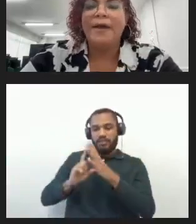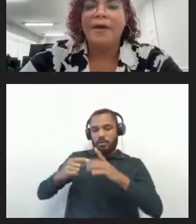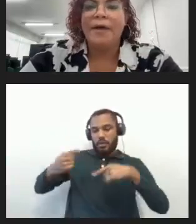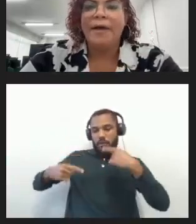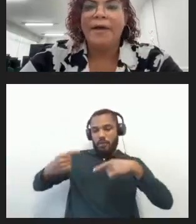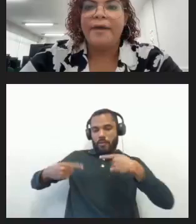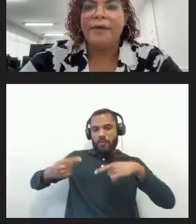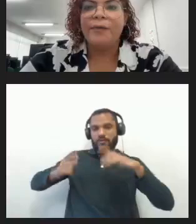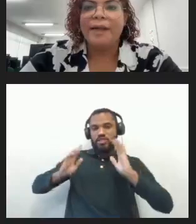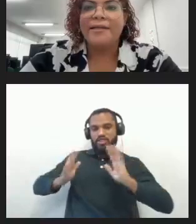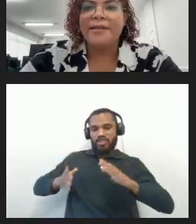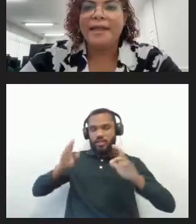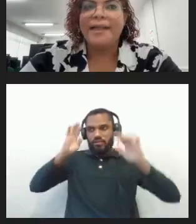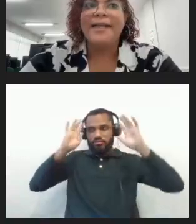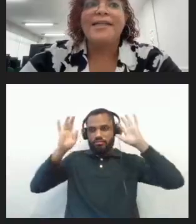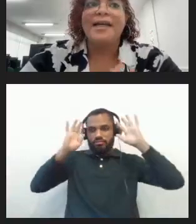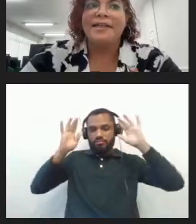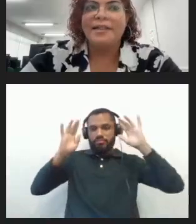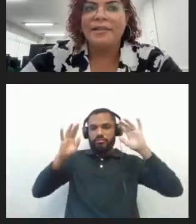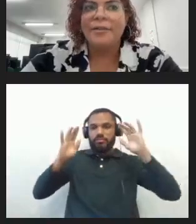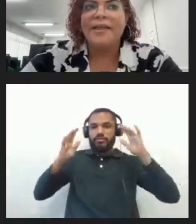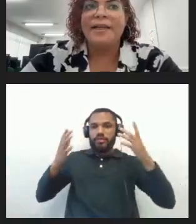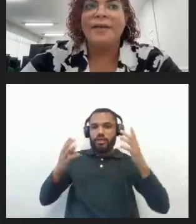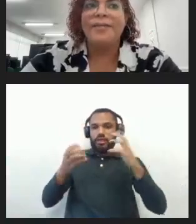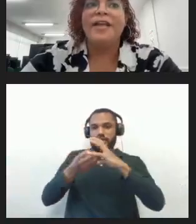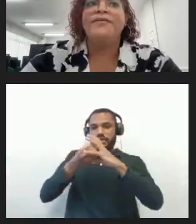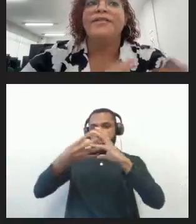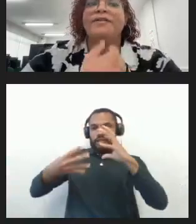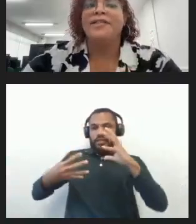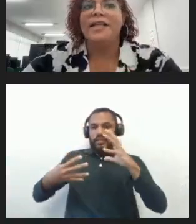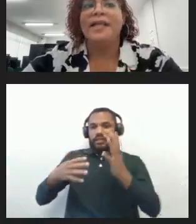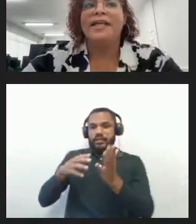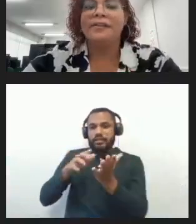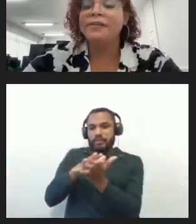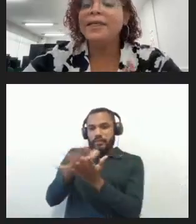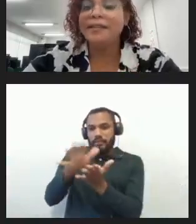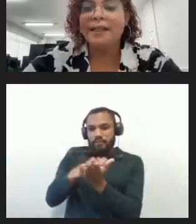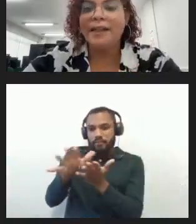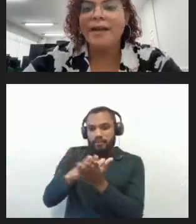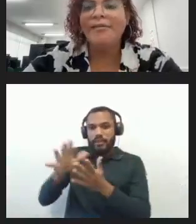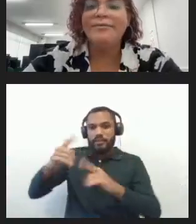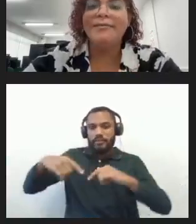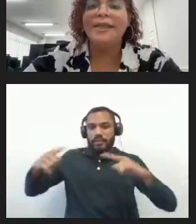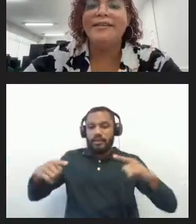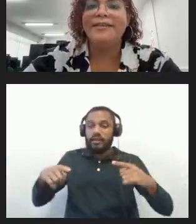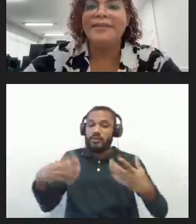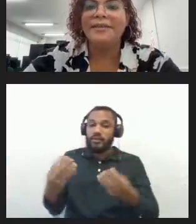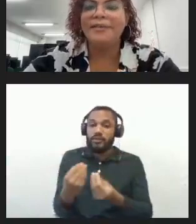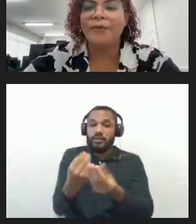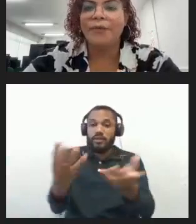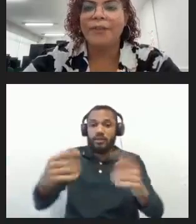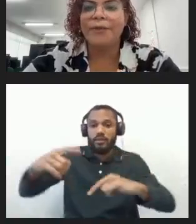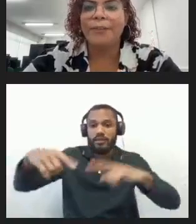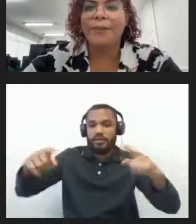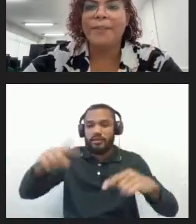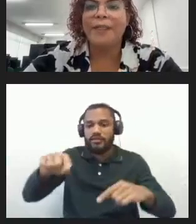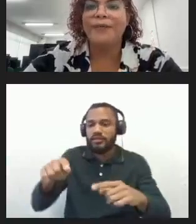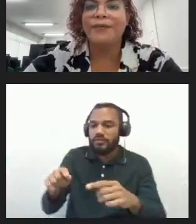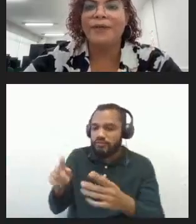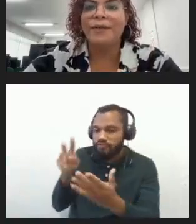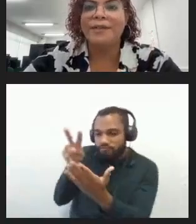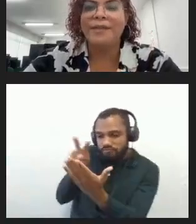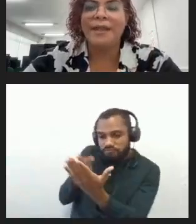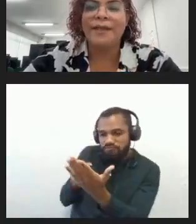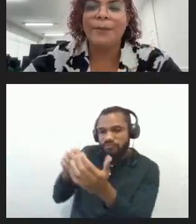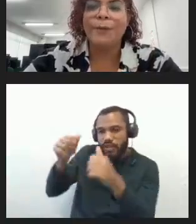fizemos com base nas características do material impresso, vocês fazerem análise de um material, até desenvolvido